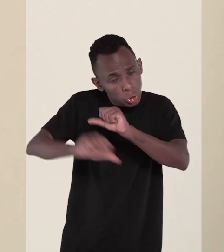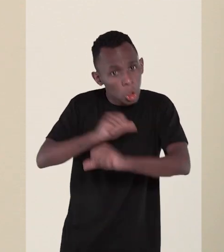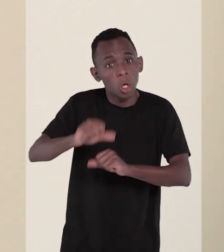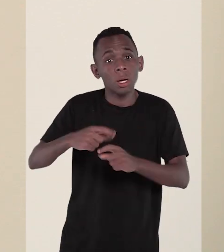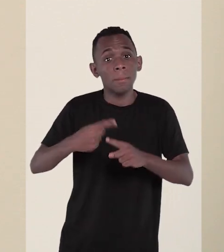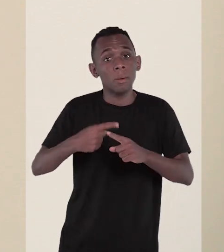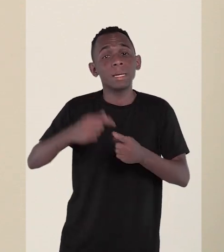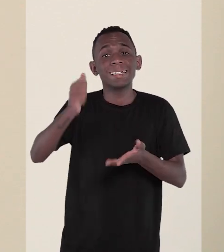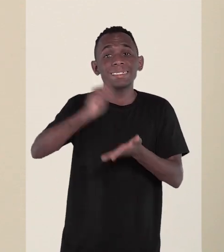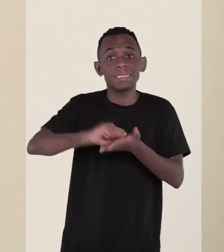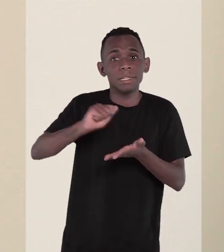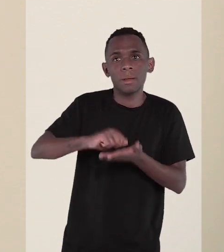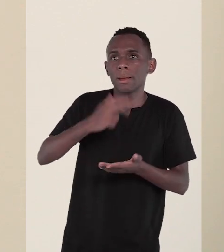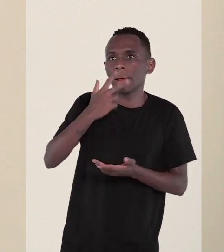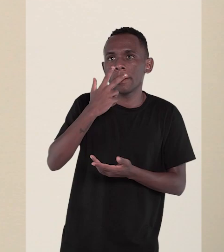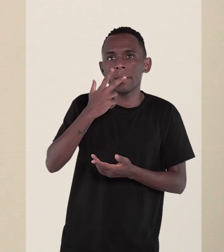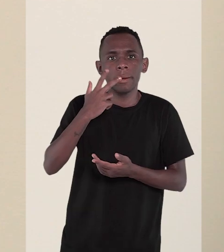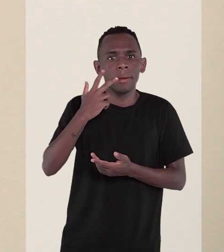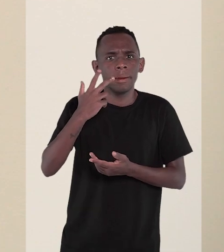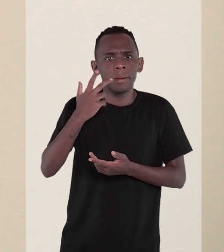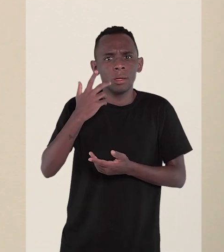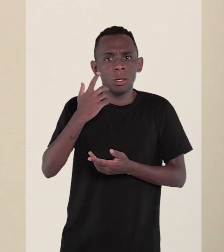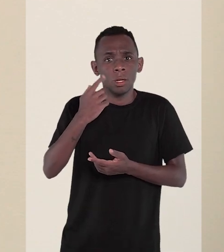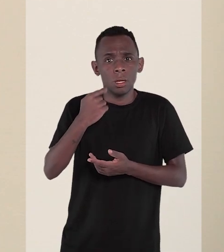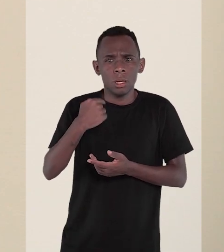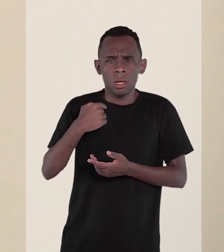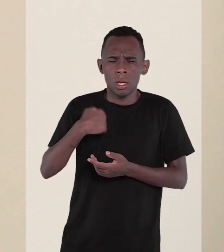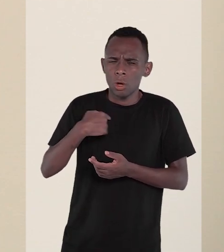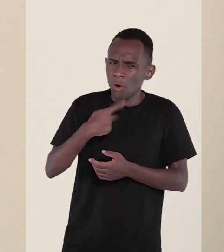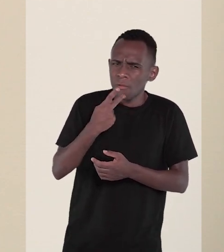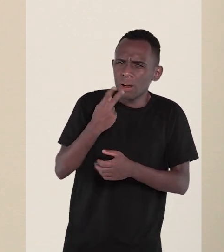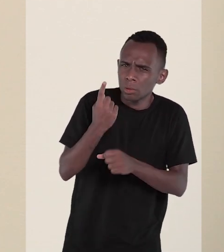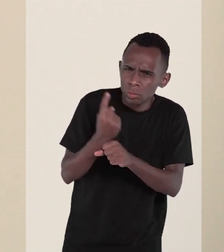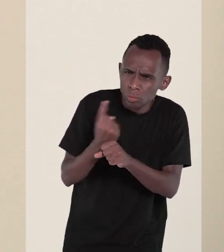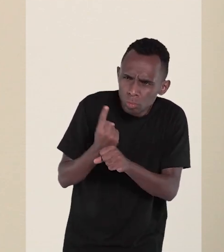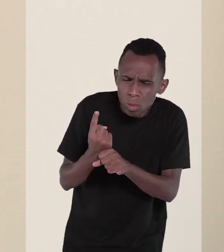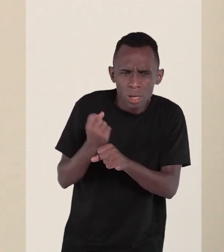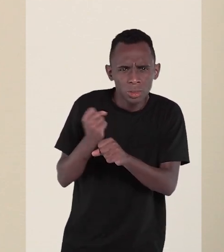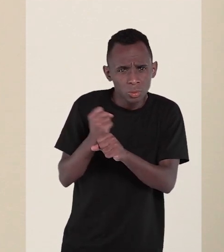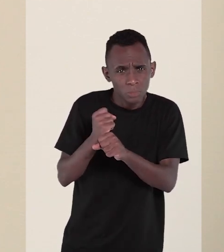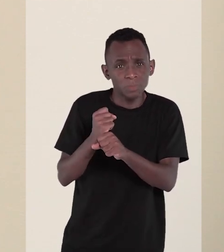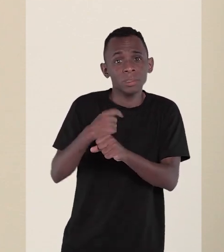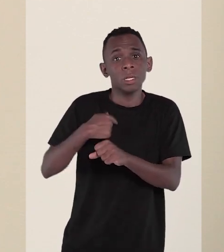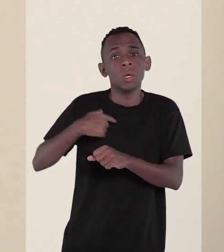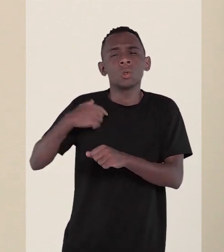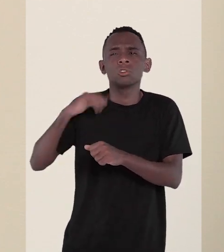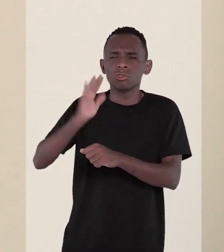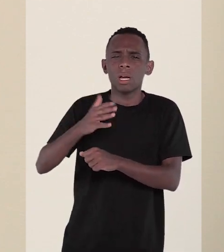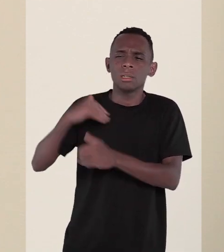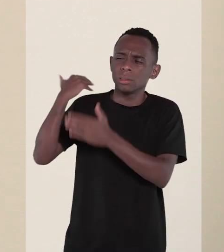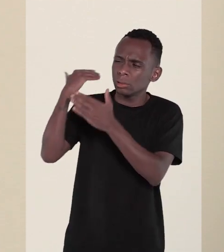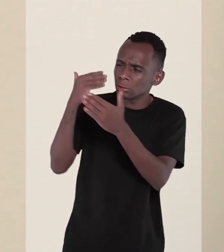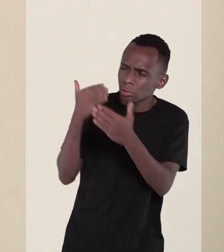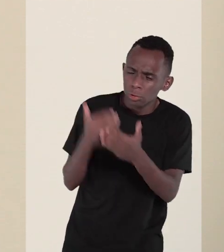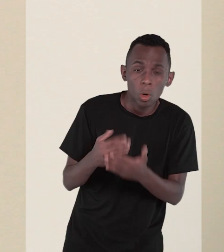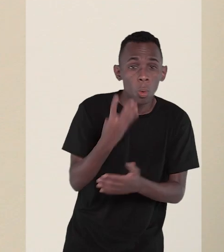Porque escrever é um negócio maluco. Eu canto há 40, eu estou falando há 1 ano que eu canto há 40, então eu canto há 41, né?